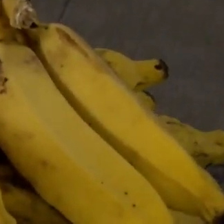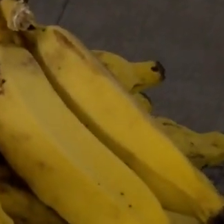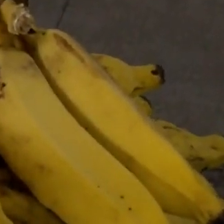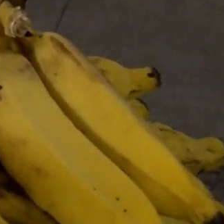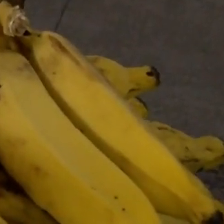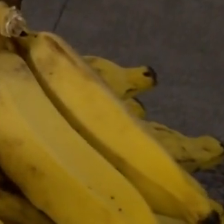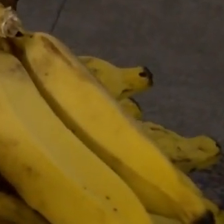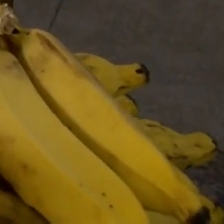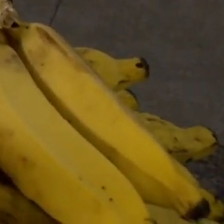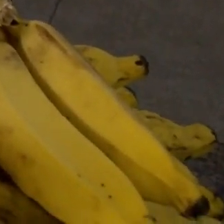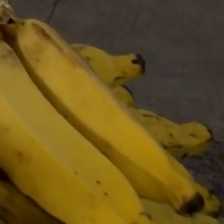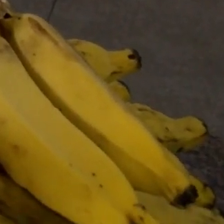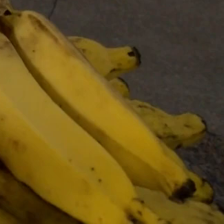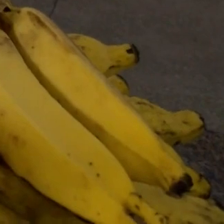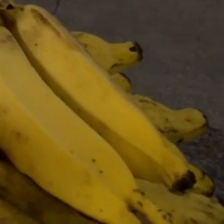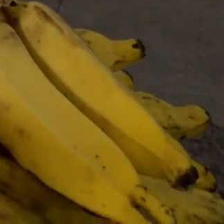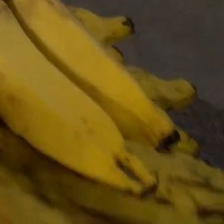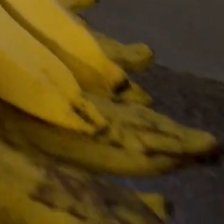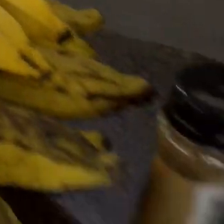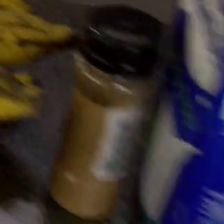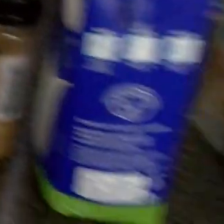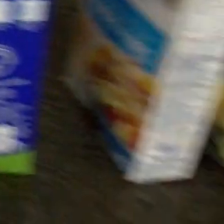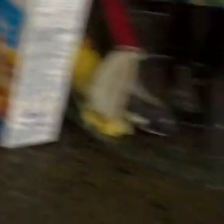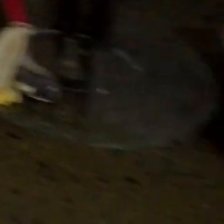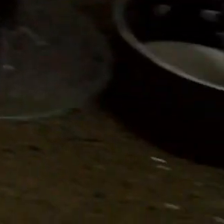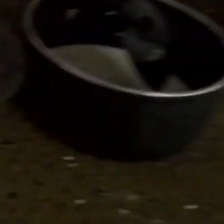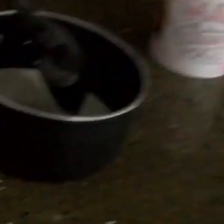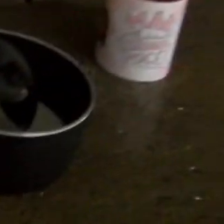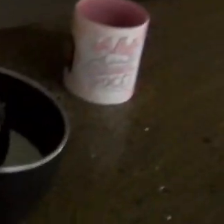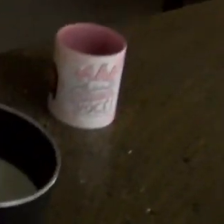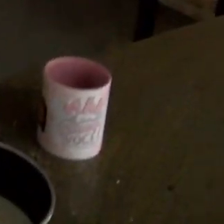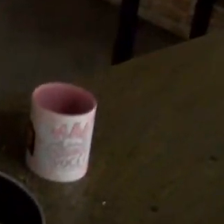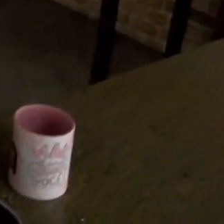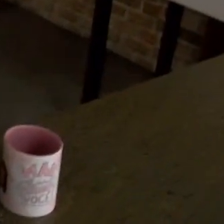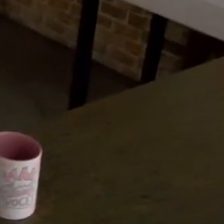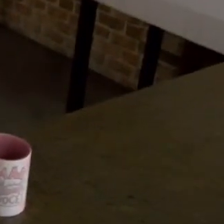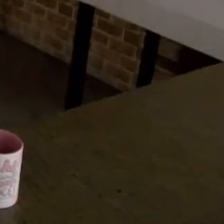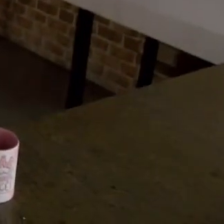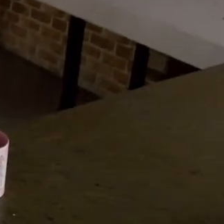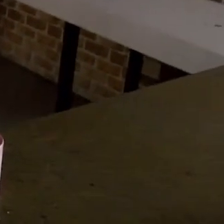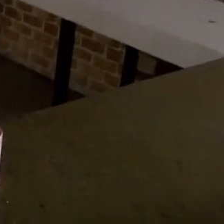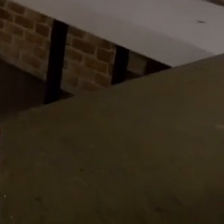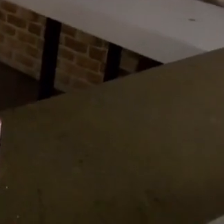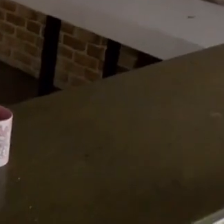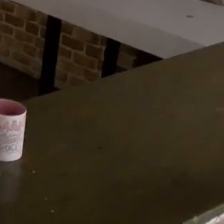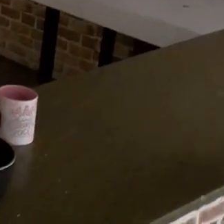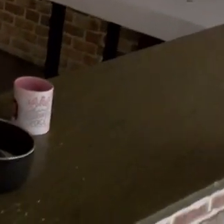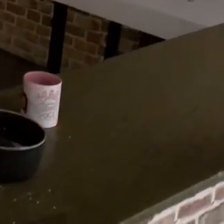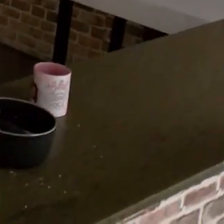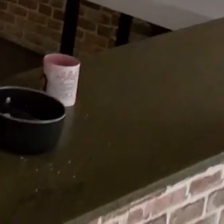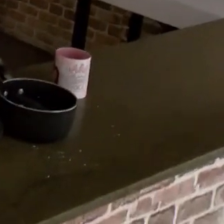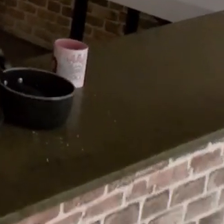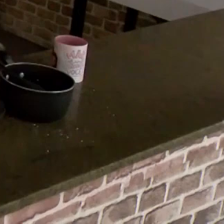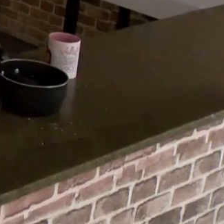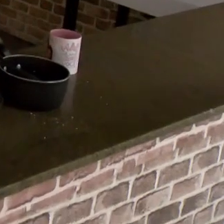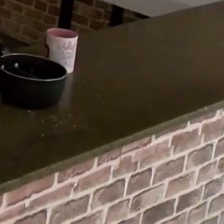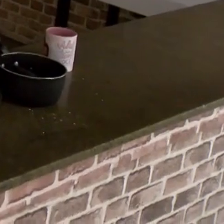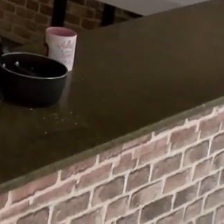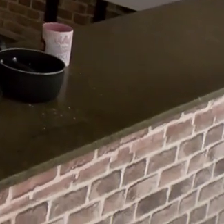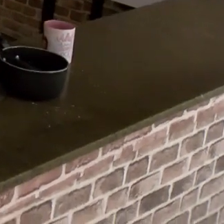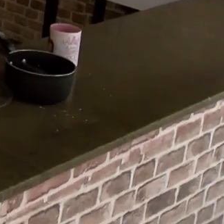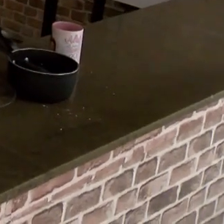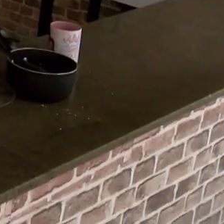certeza? Uhum. Gente, a gente vai levar ao fogão. Nesta hora, a gente tem que